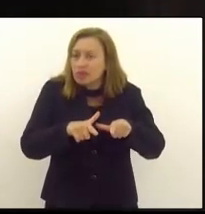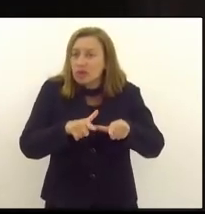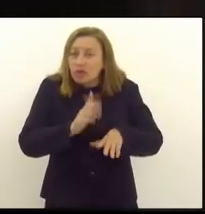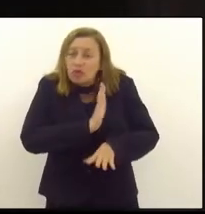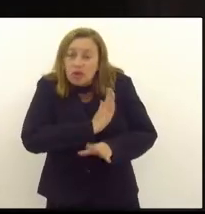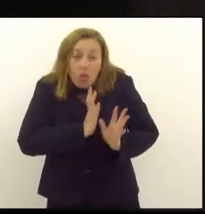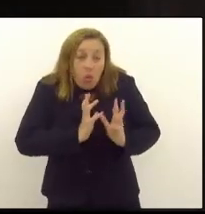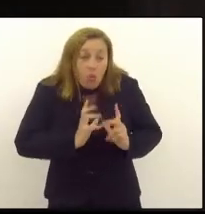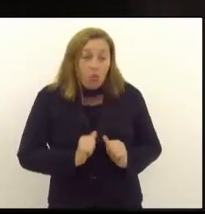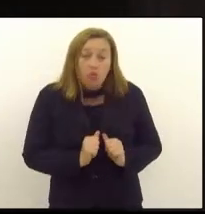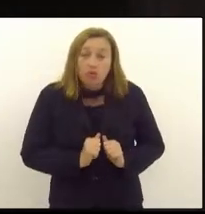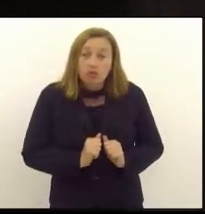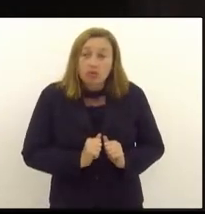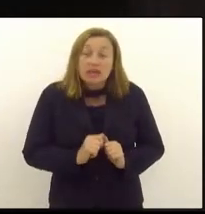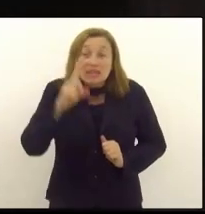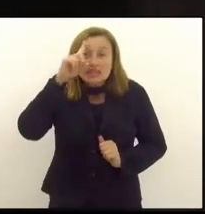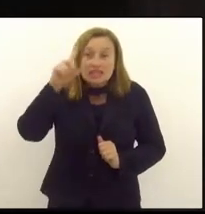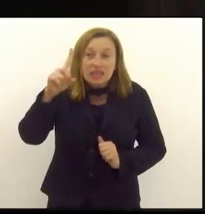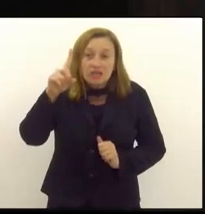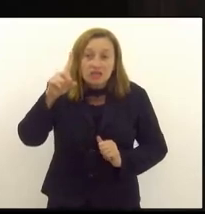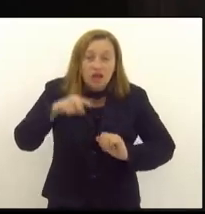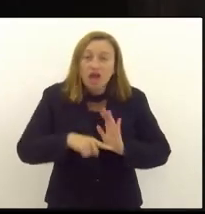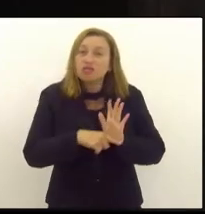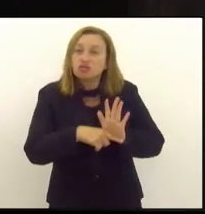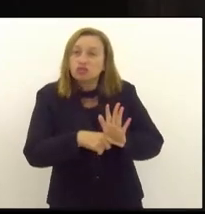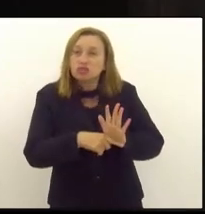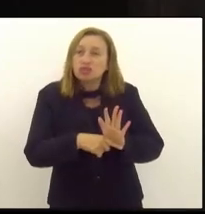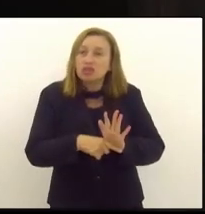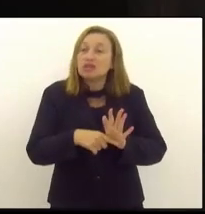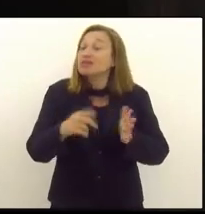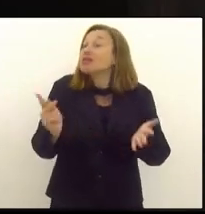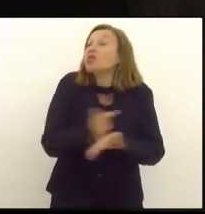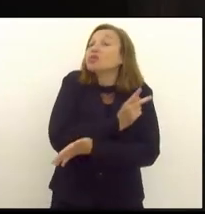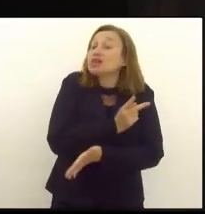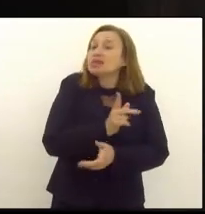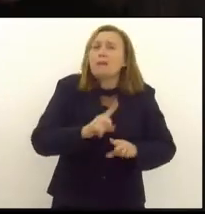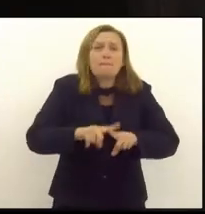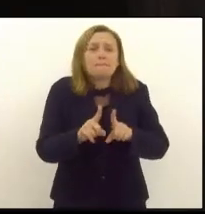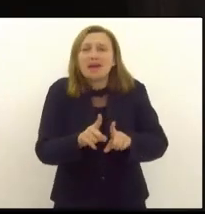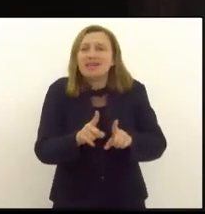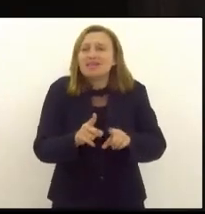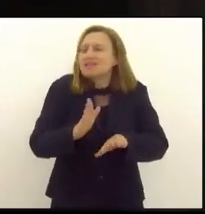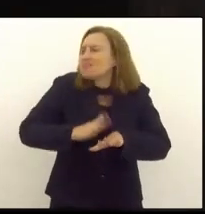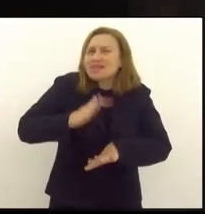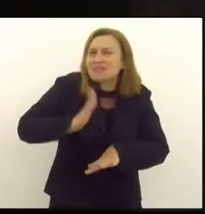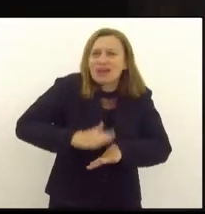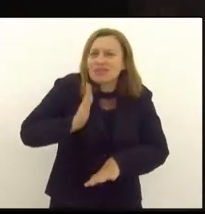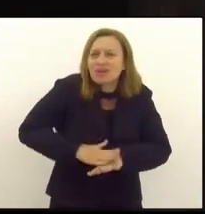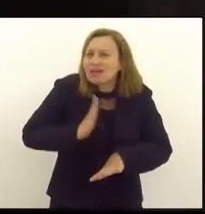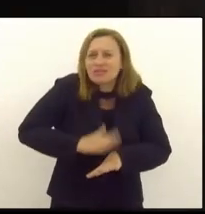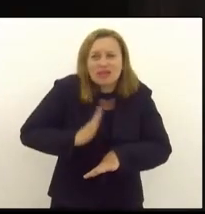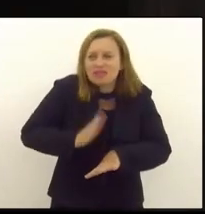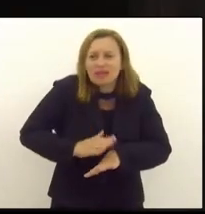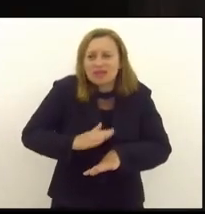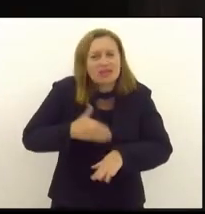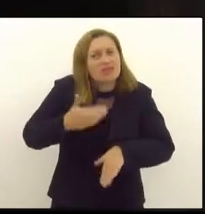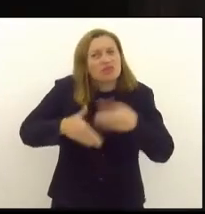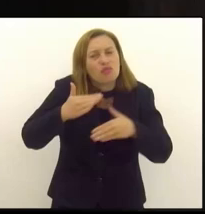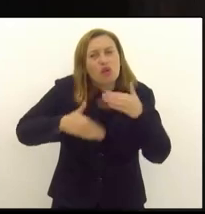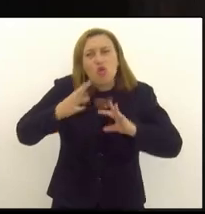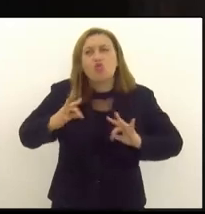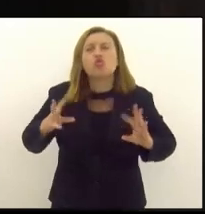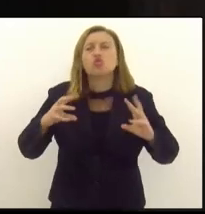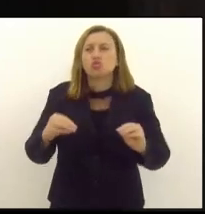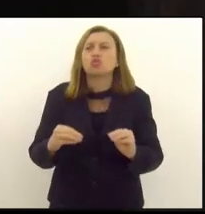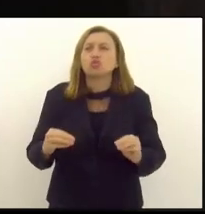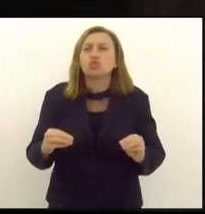que acontece? Deus conspira a seu favor. E isso é que está acontecendo, mas está cada vez mais, está se abraçando, e tudo